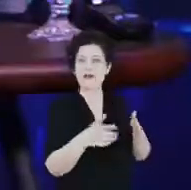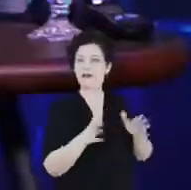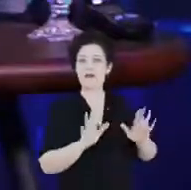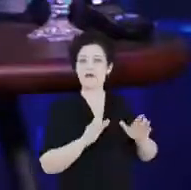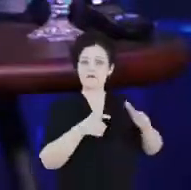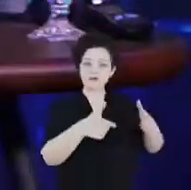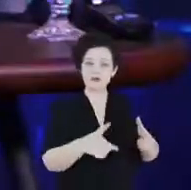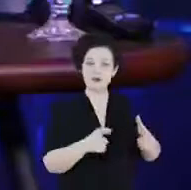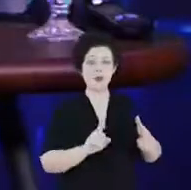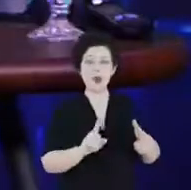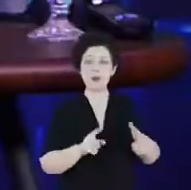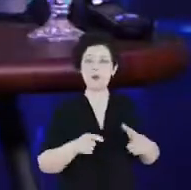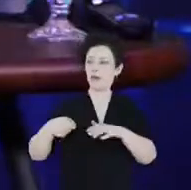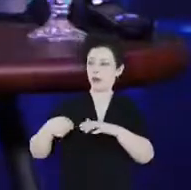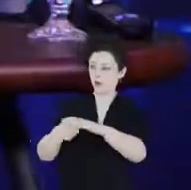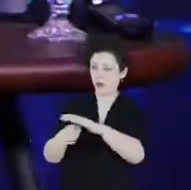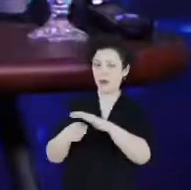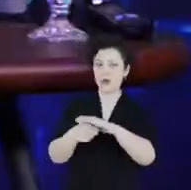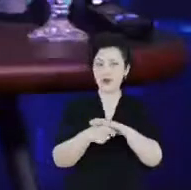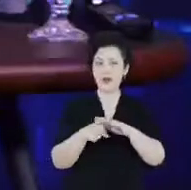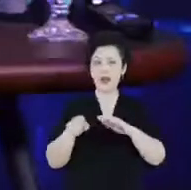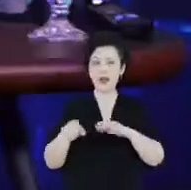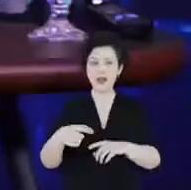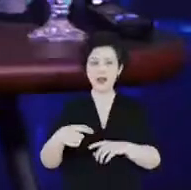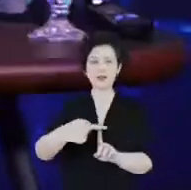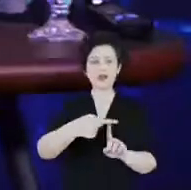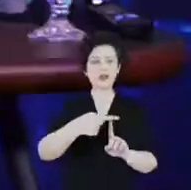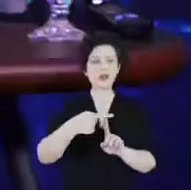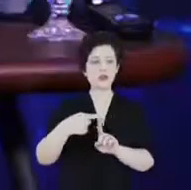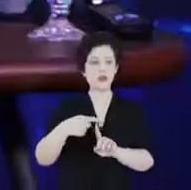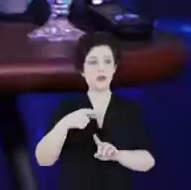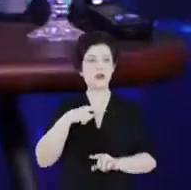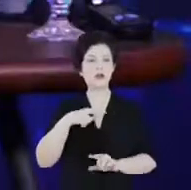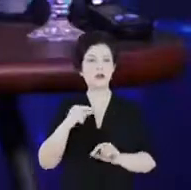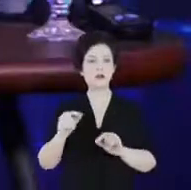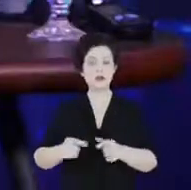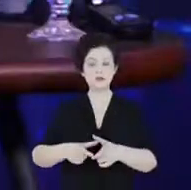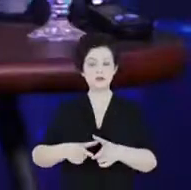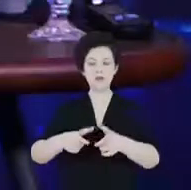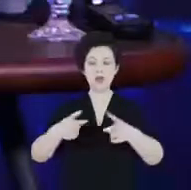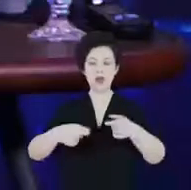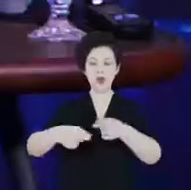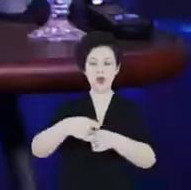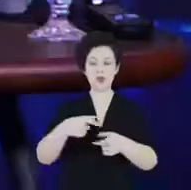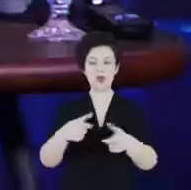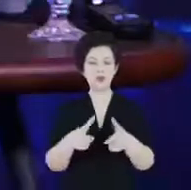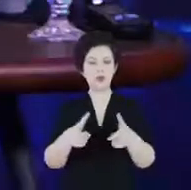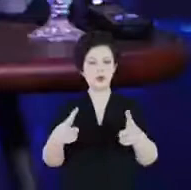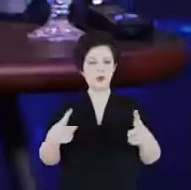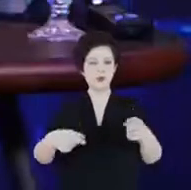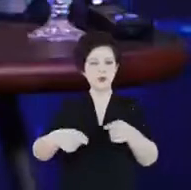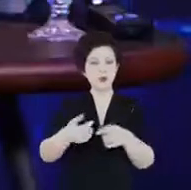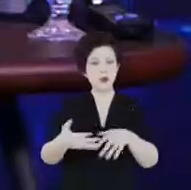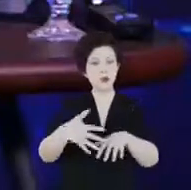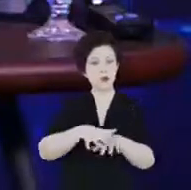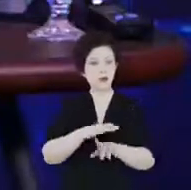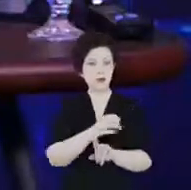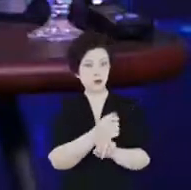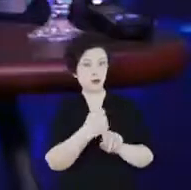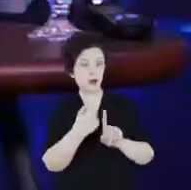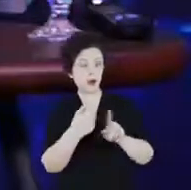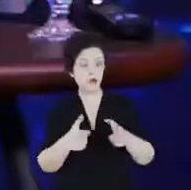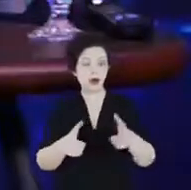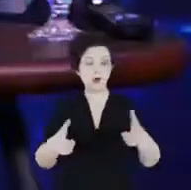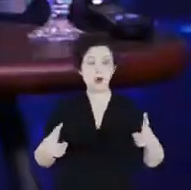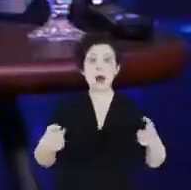fazer investimento nessas fontes, a gente traz um crescimento econômico muito grande e uma inclusão social, porque nós